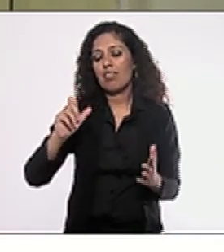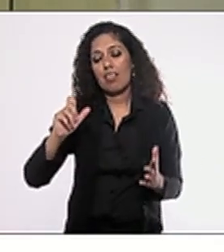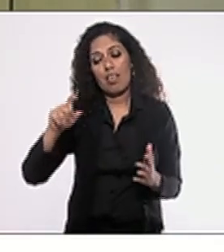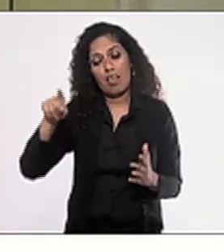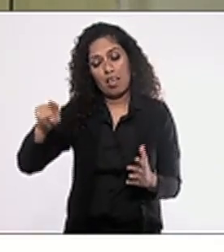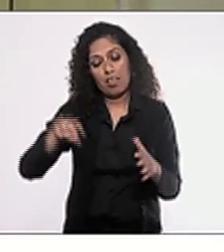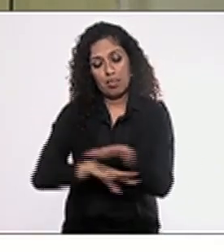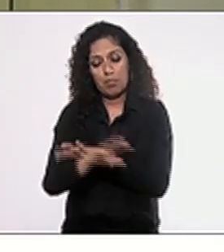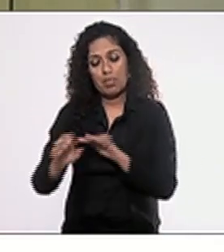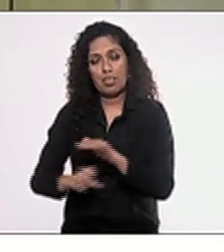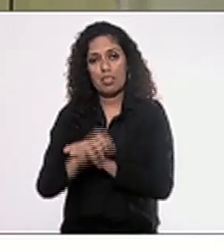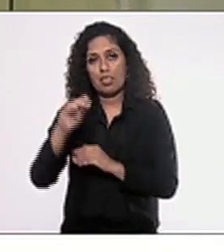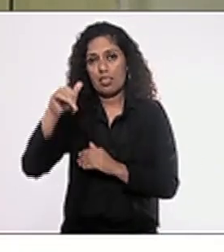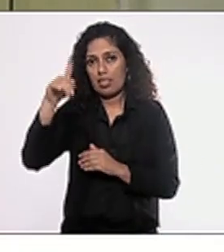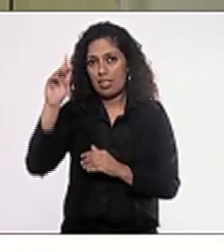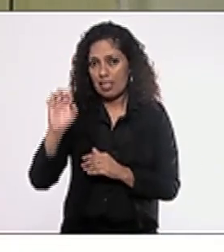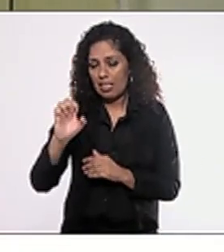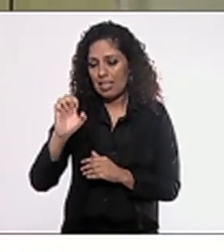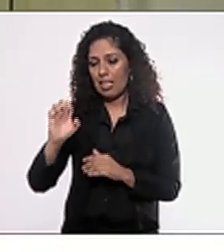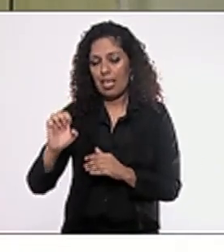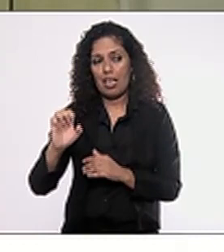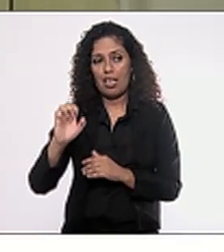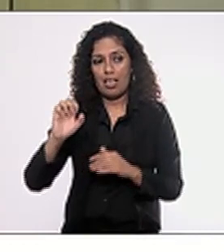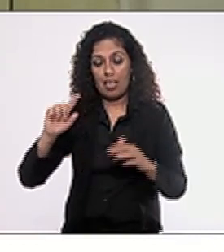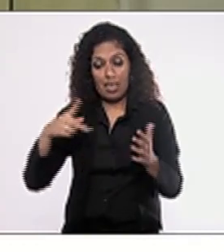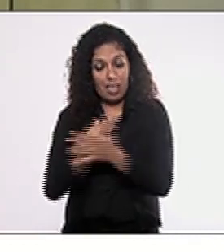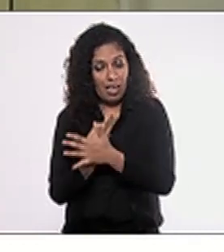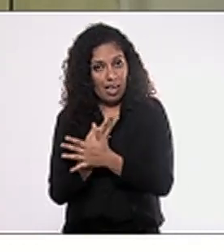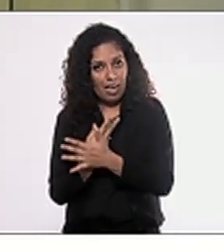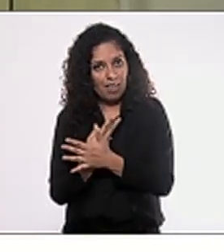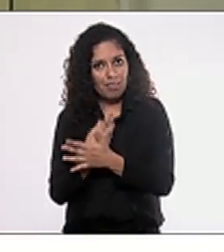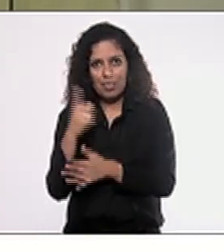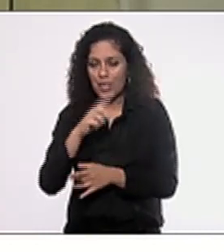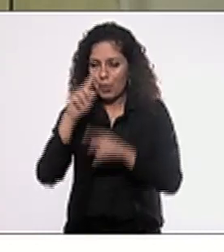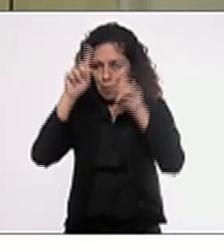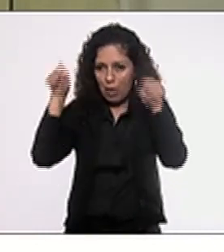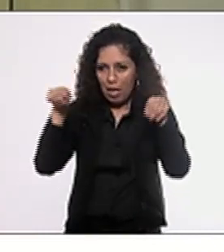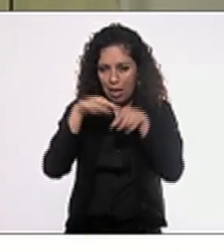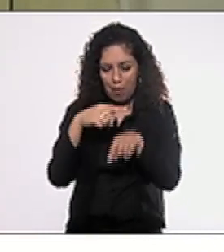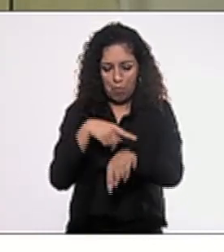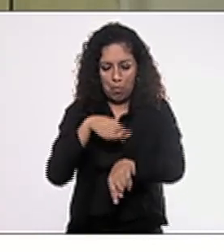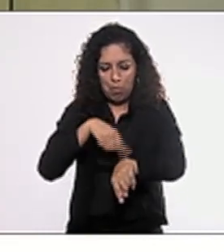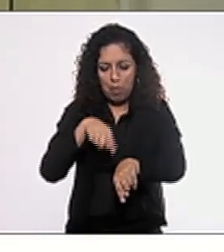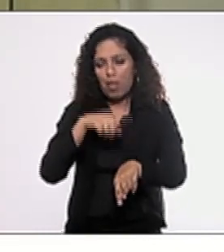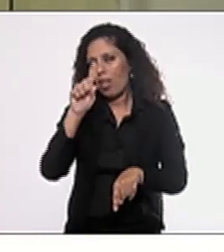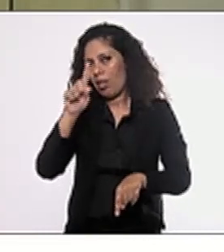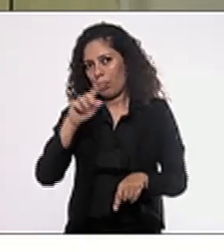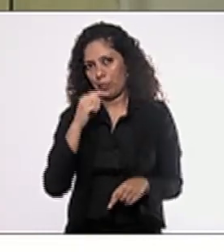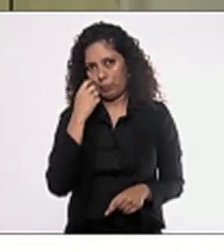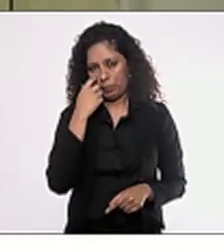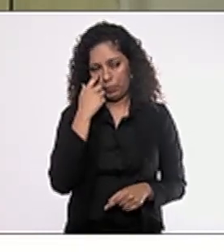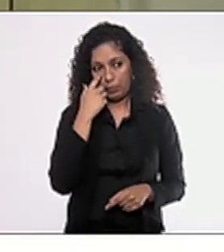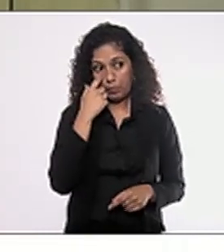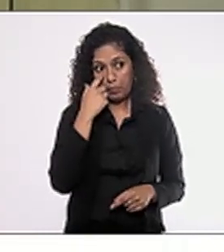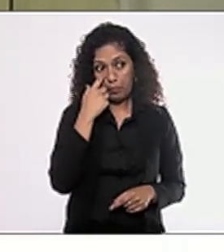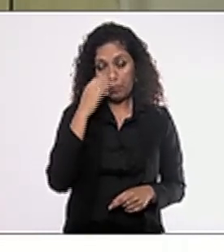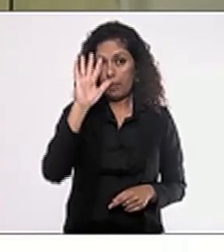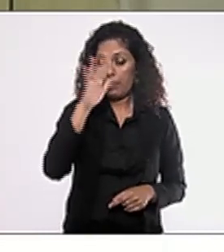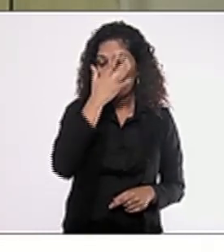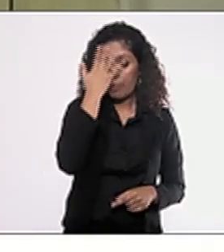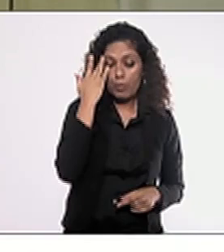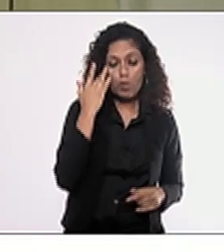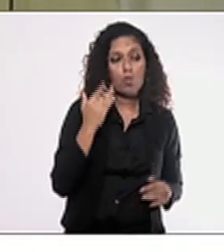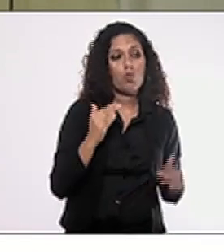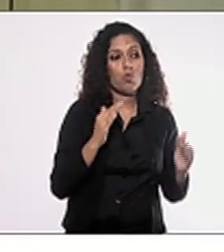irregularidade no medidor, no hidrômetro. Então, quando se propõe esse tipo de ação, o que o consumidor faz